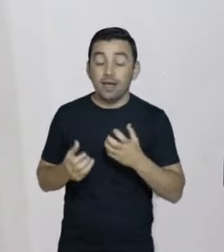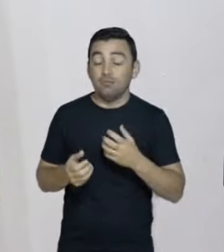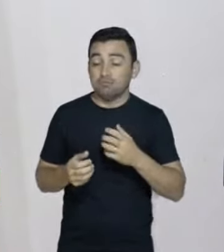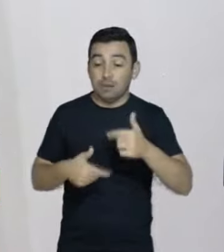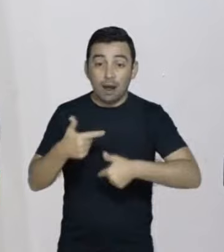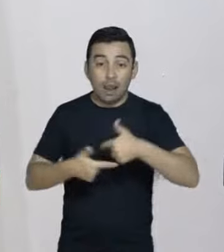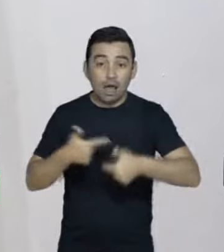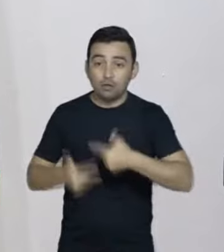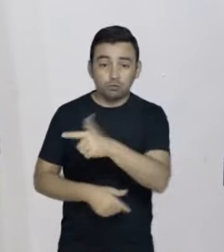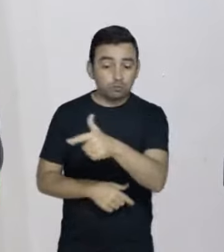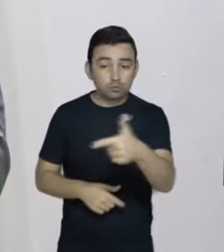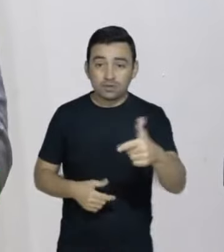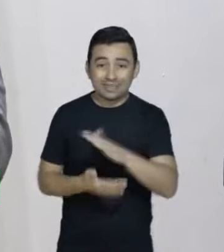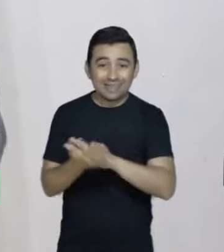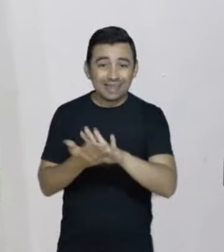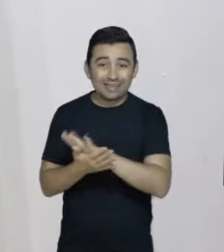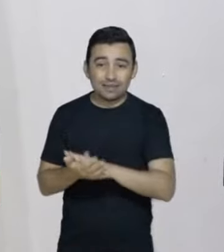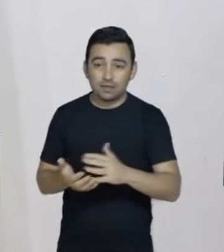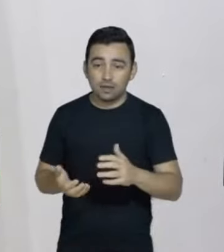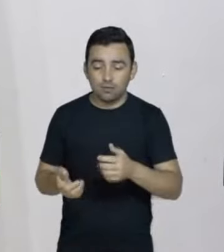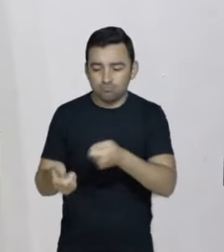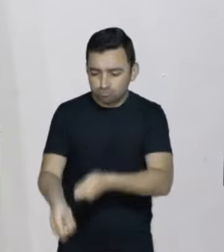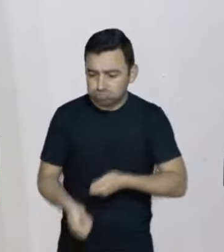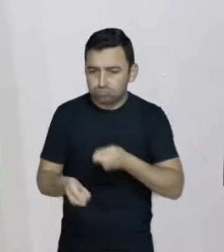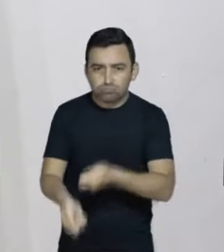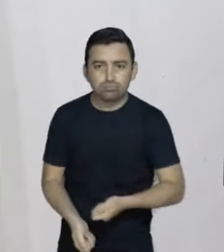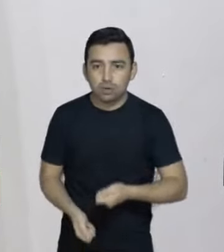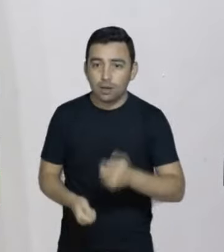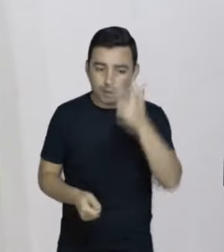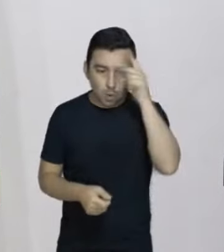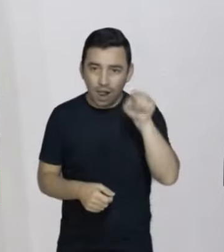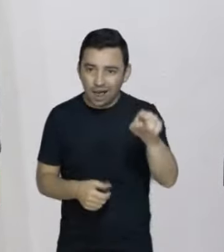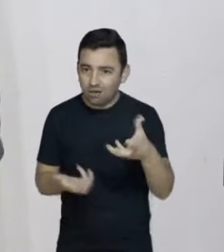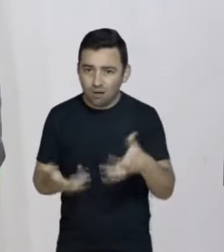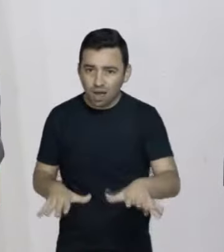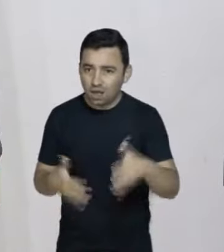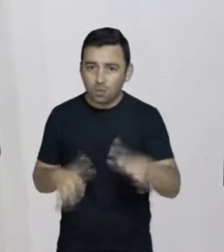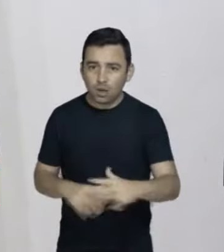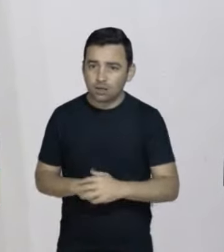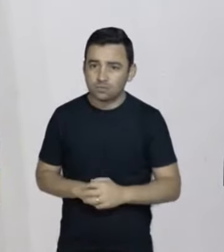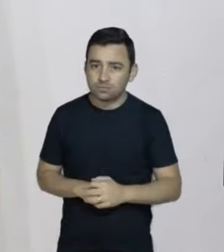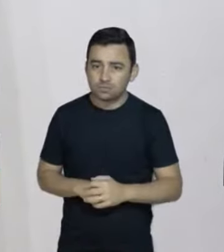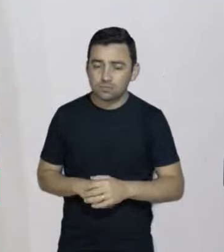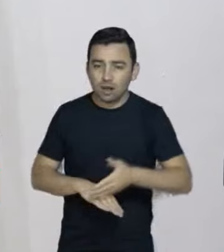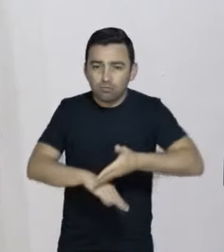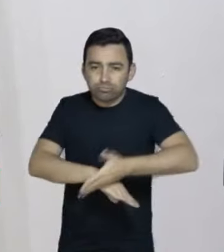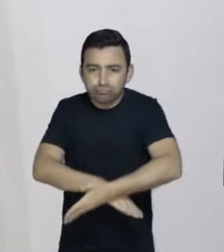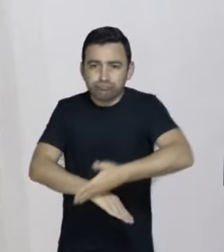alicerce. Nunca vi ninguém viciado em enxada. Nunca vi ninguém viciado em martelo e serrote.